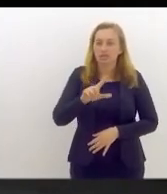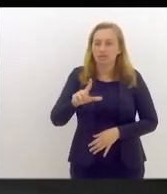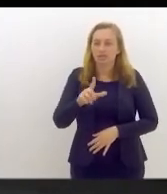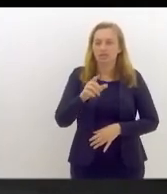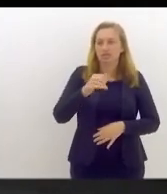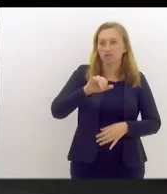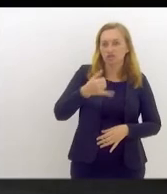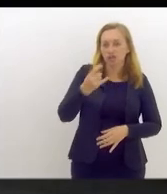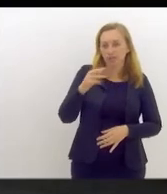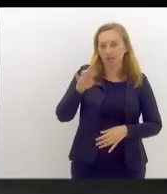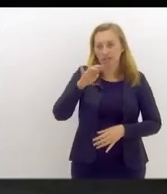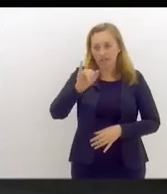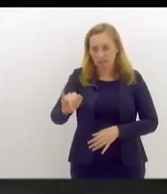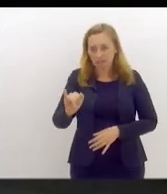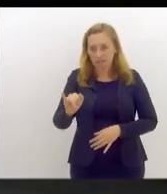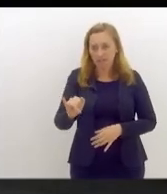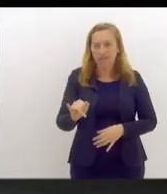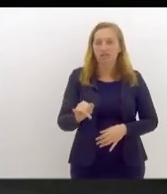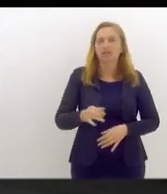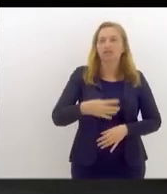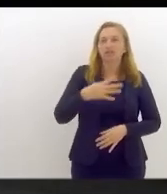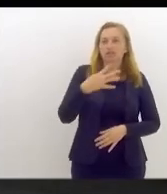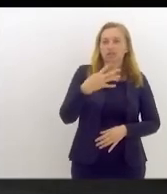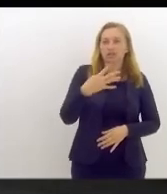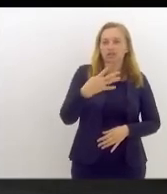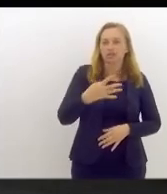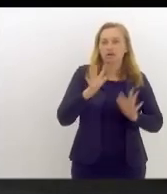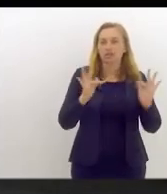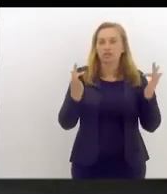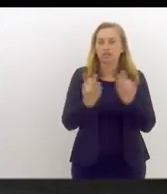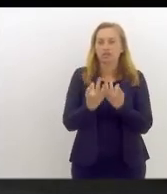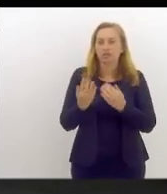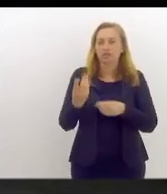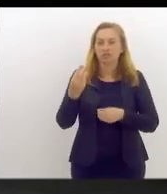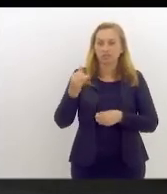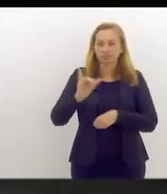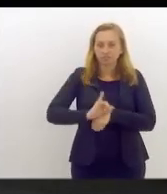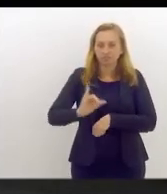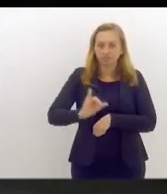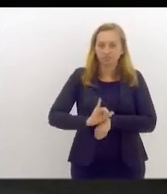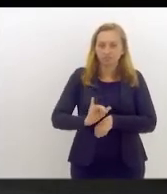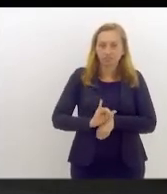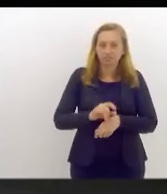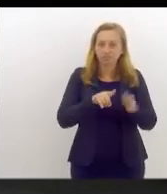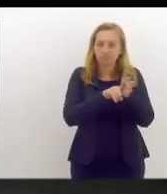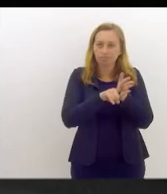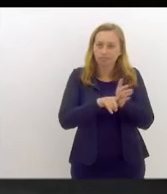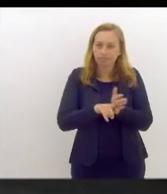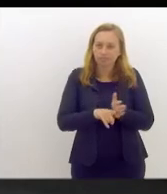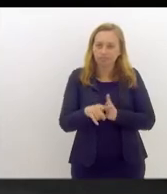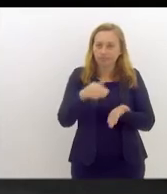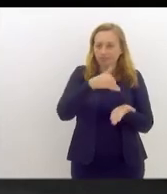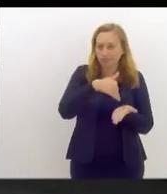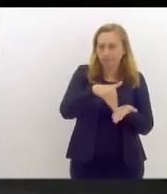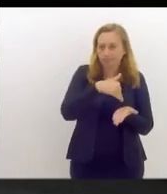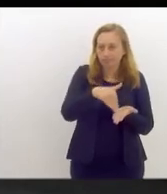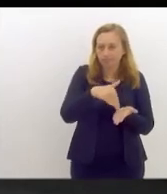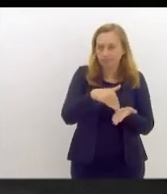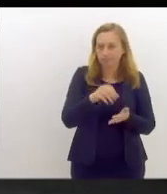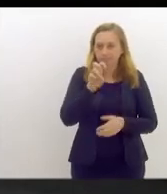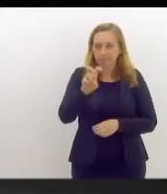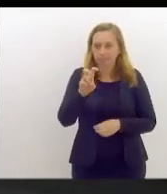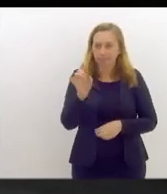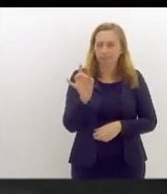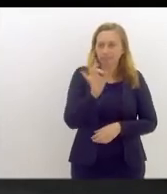Japeri foi titular da Quarta Vara de Família da capital participou como o examinador e secretário nos